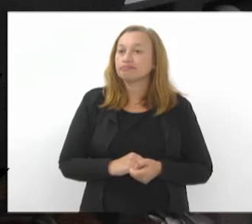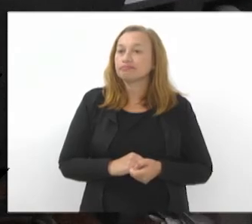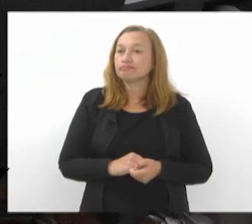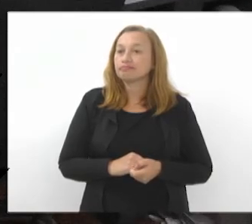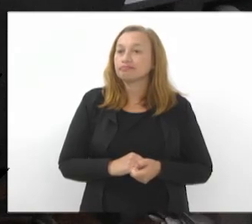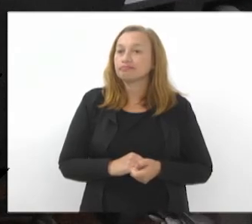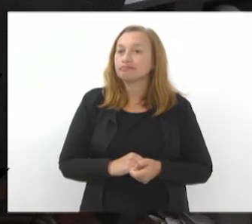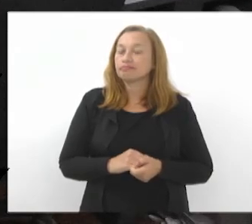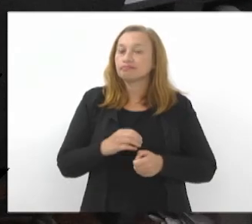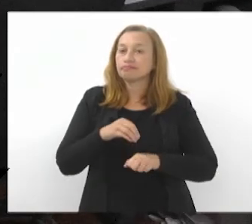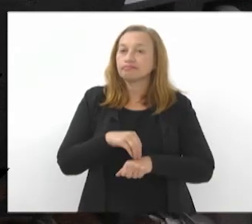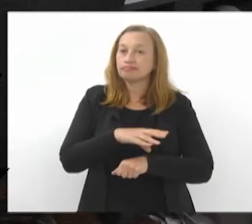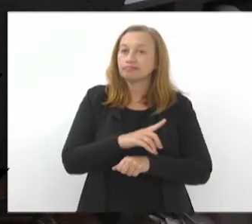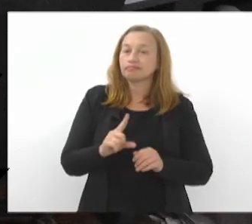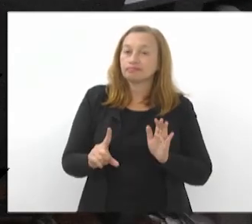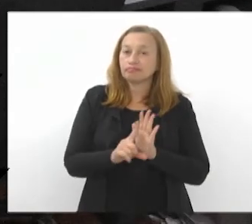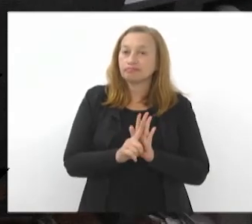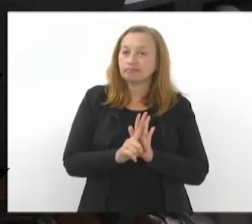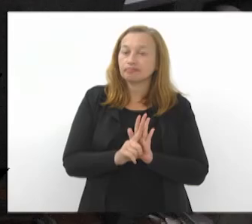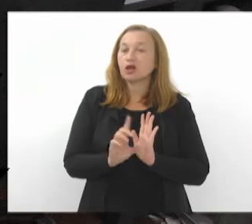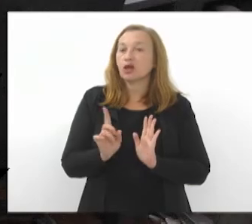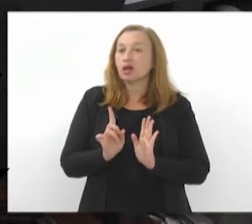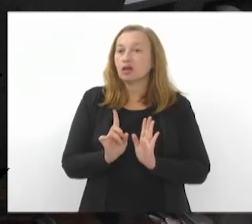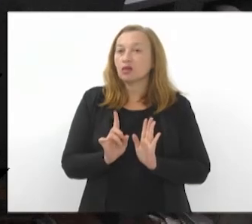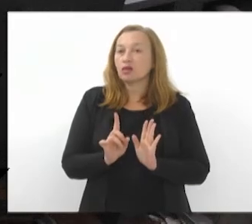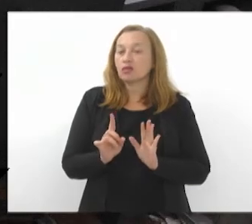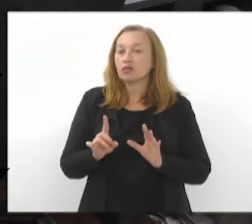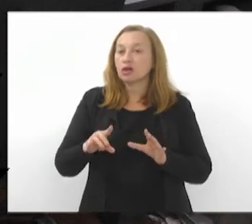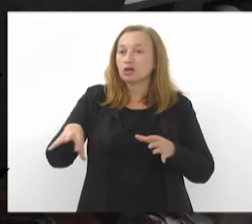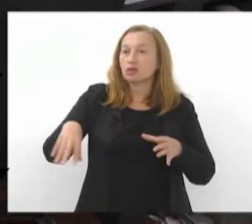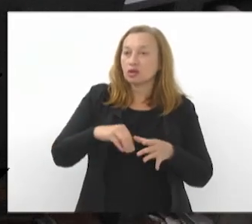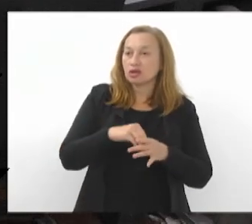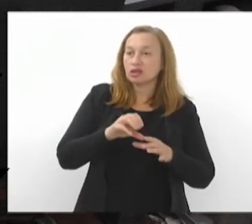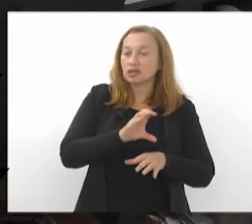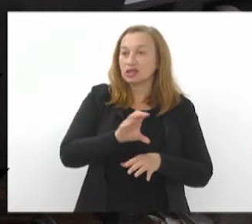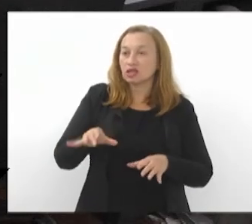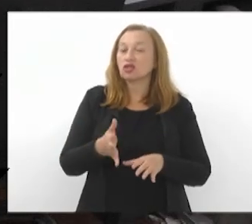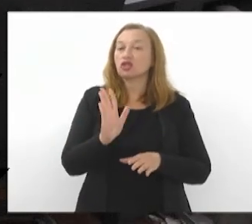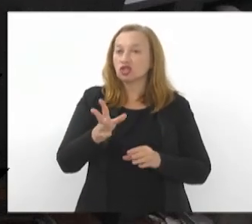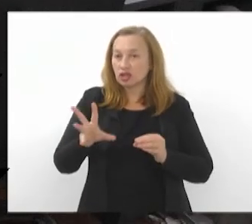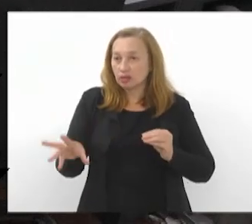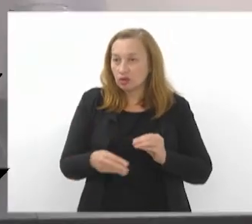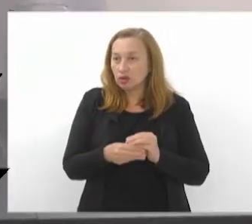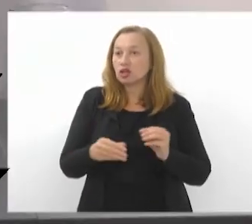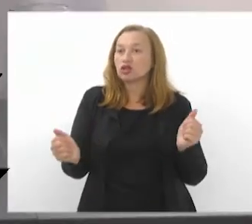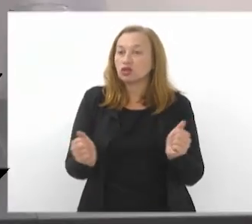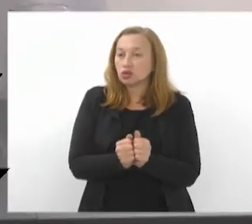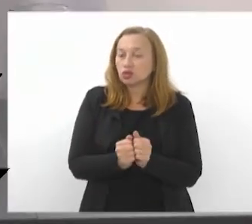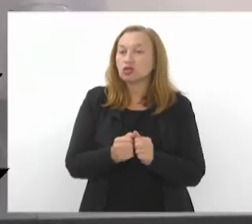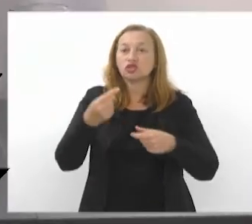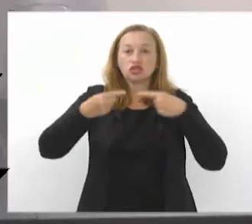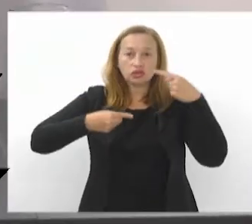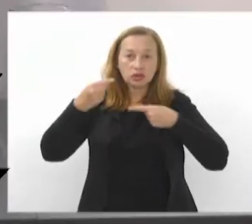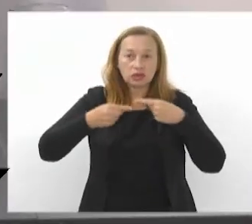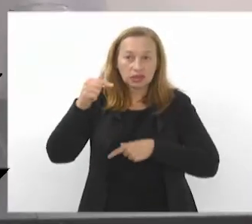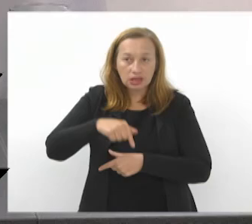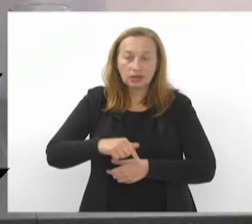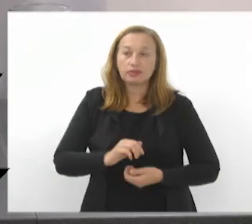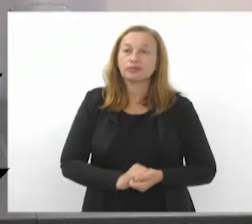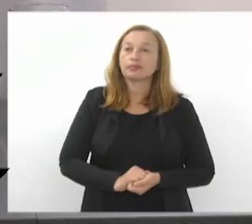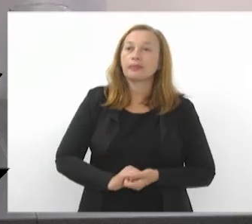para a Comissão de Indicação Legislativa venham para a CCJ. Já está protocolado, inclusive, fruto das nossas discussões aqui.